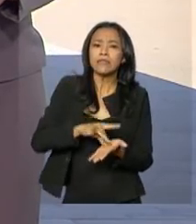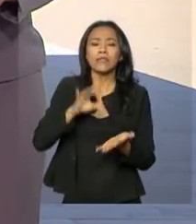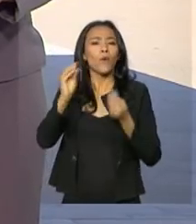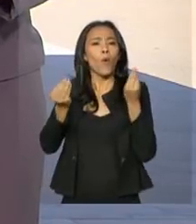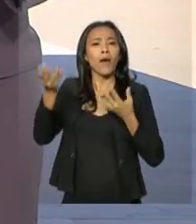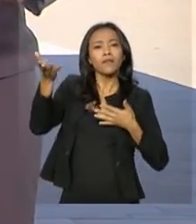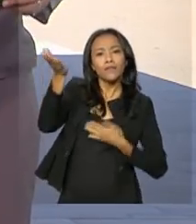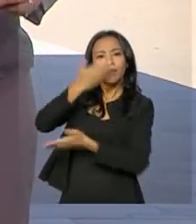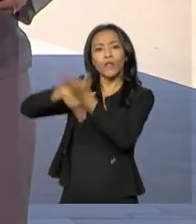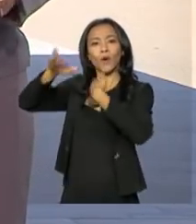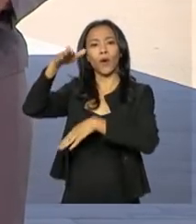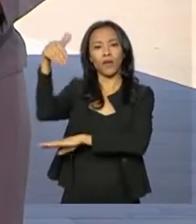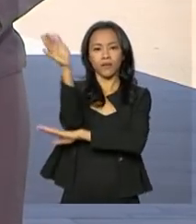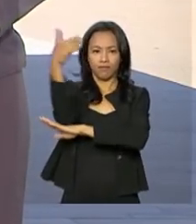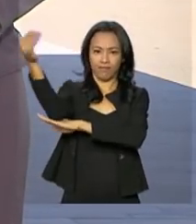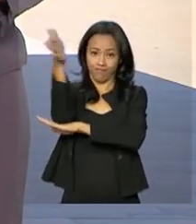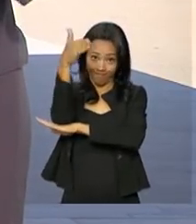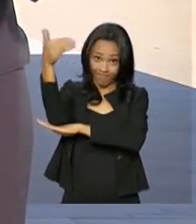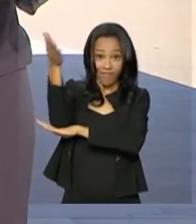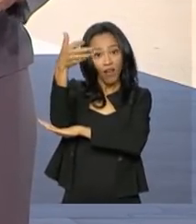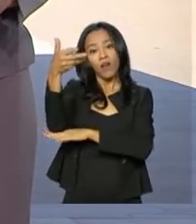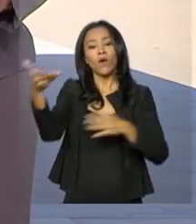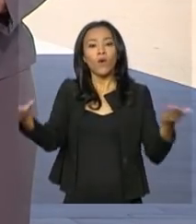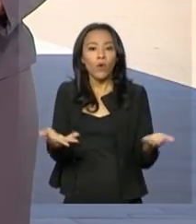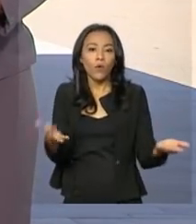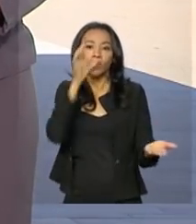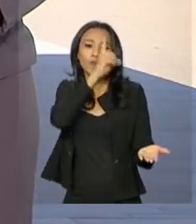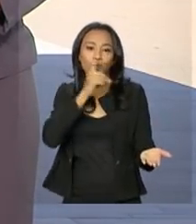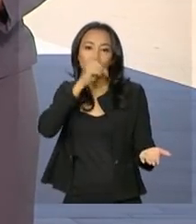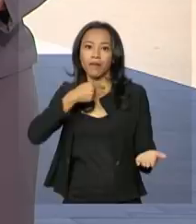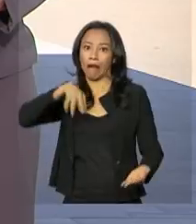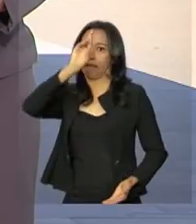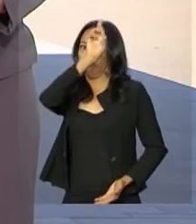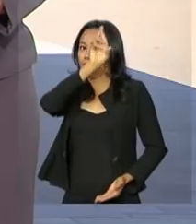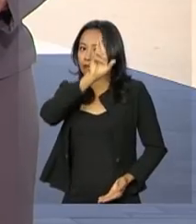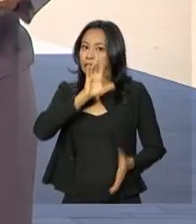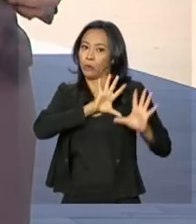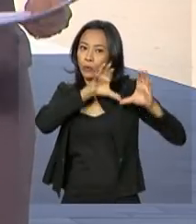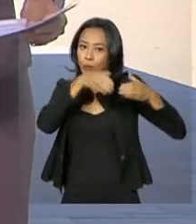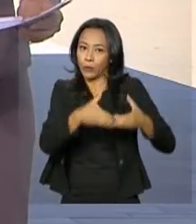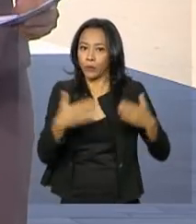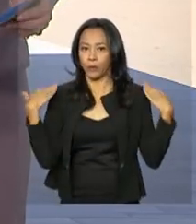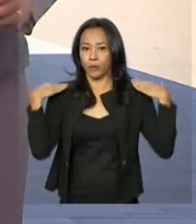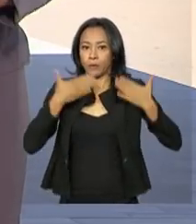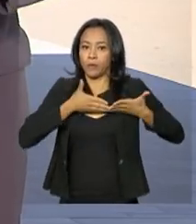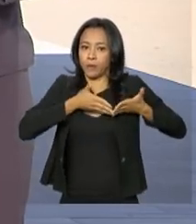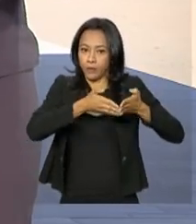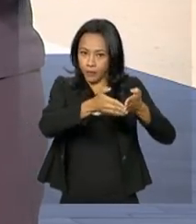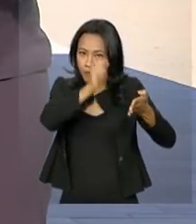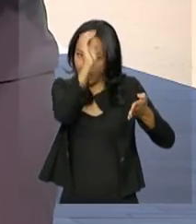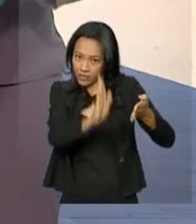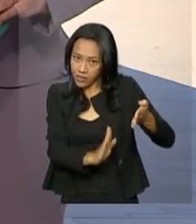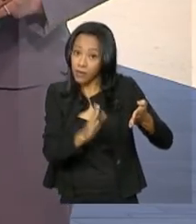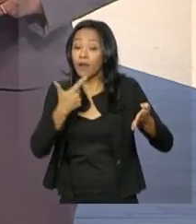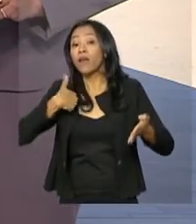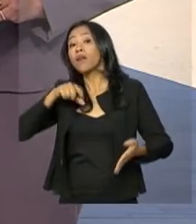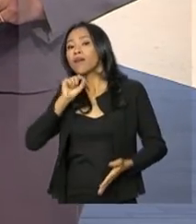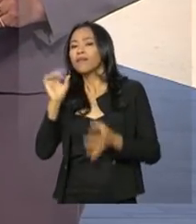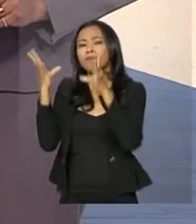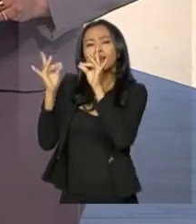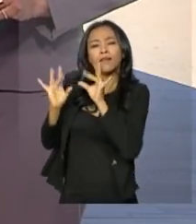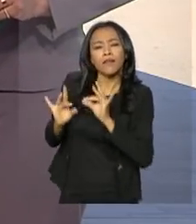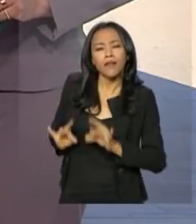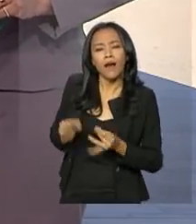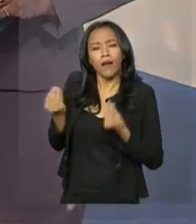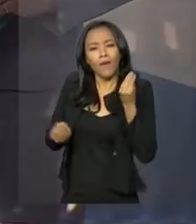da bandeira, que neste domingo está sob o comando da Marinha do Brasil. Quem está comigo para mostrar cada